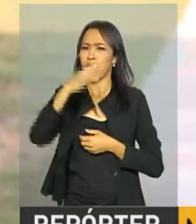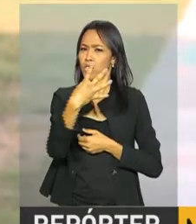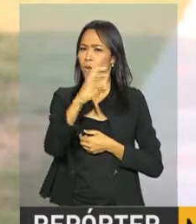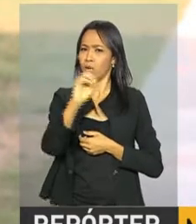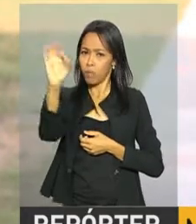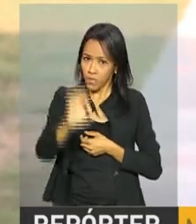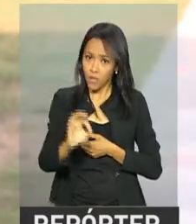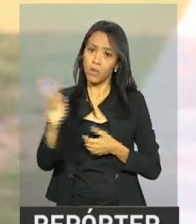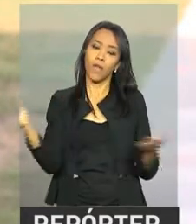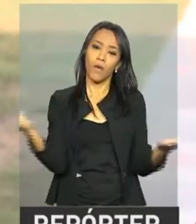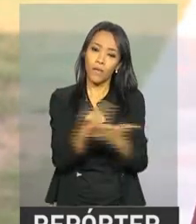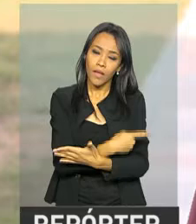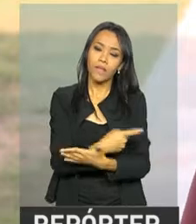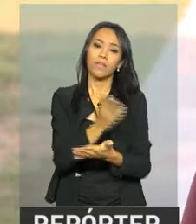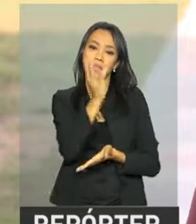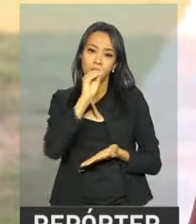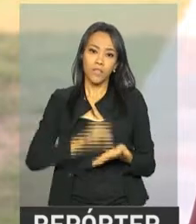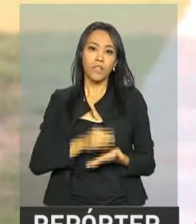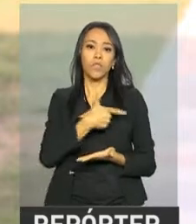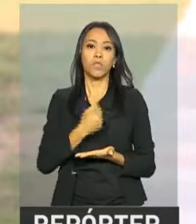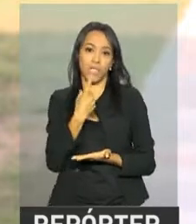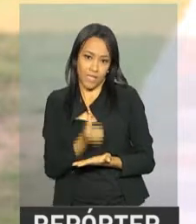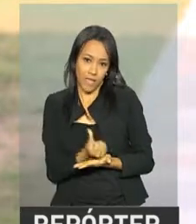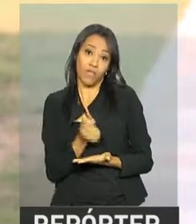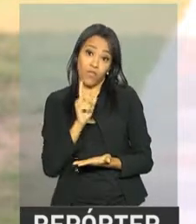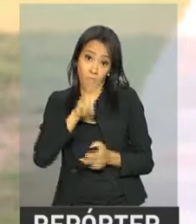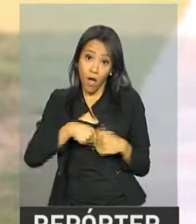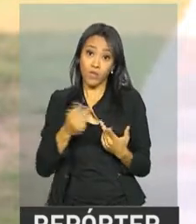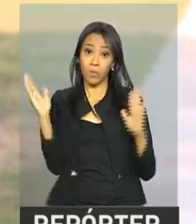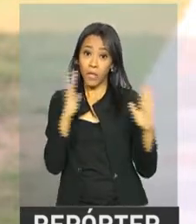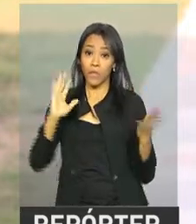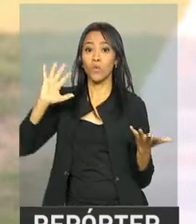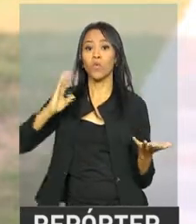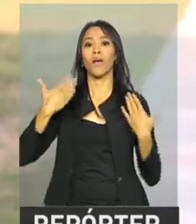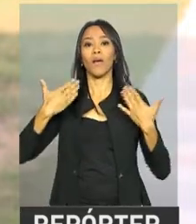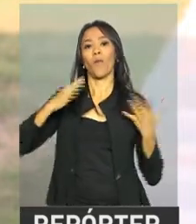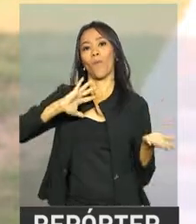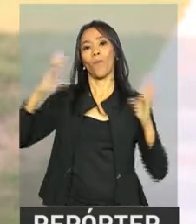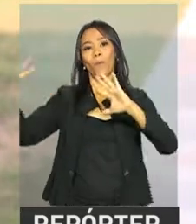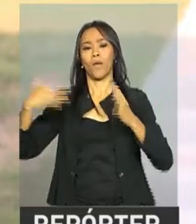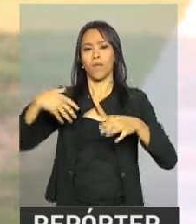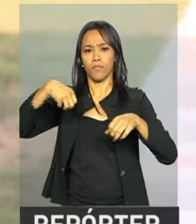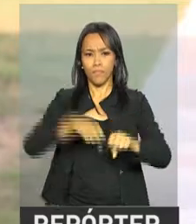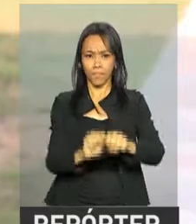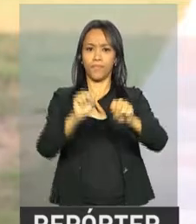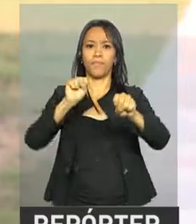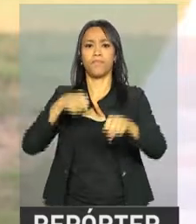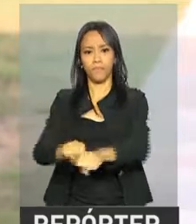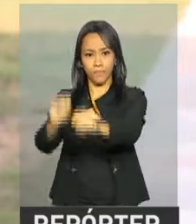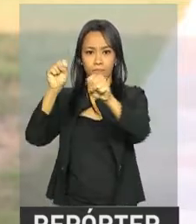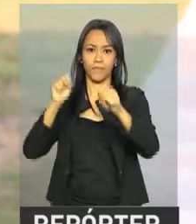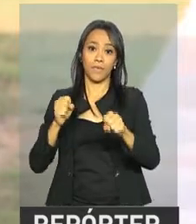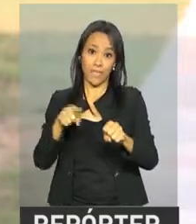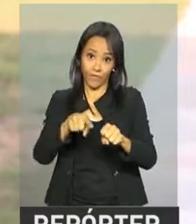dos acidentes registrados em 2016 aconteceram durante o verão. As lanchas e as motos aquáticas lideram essas